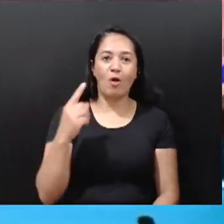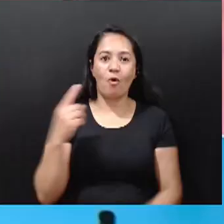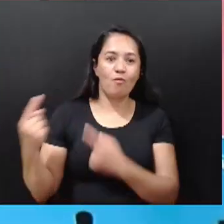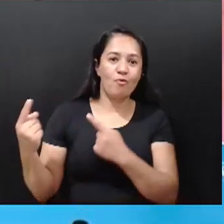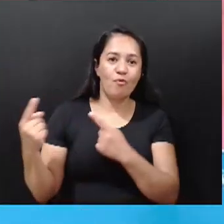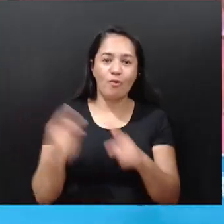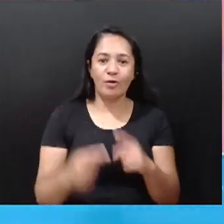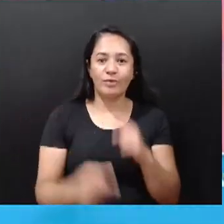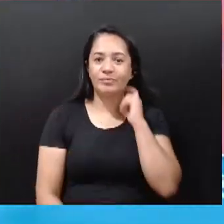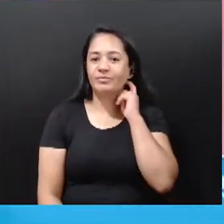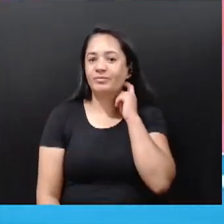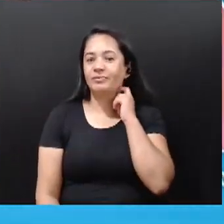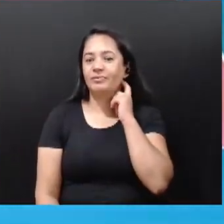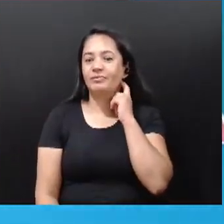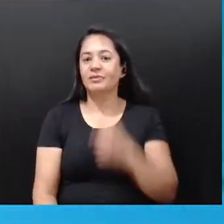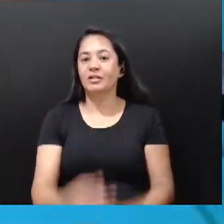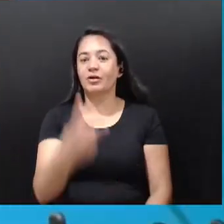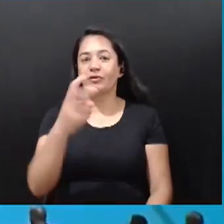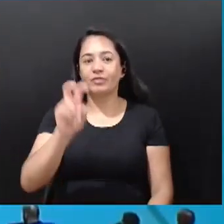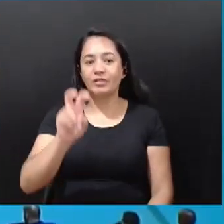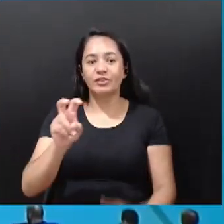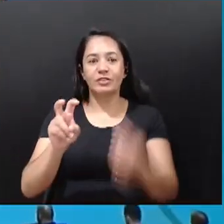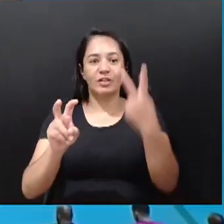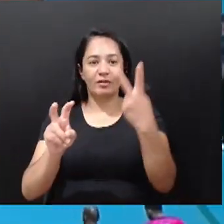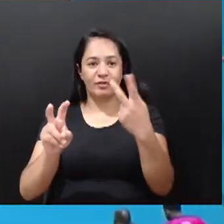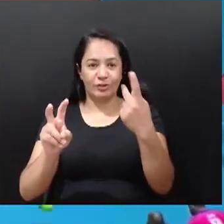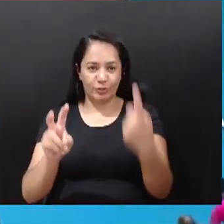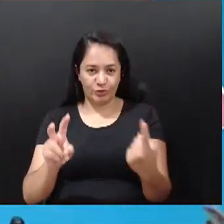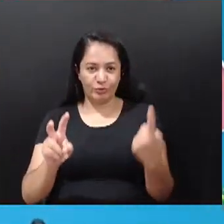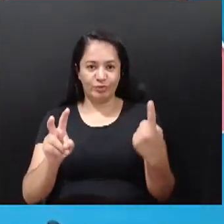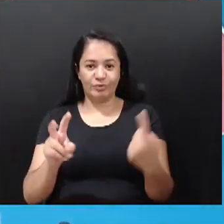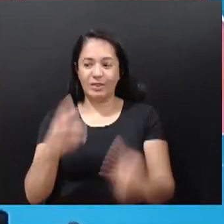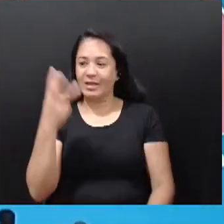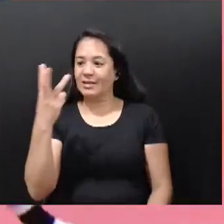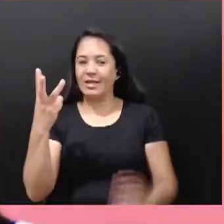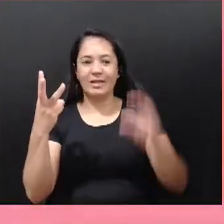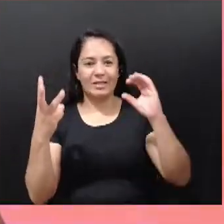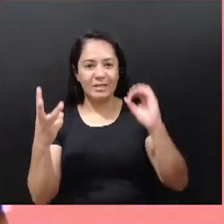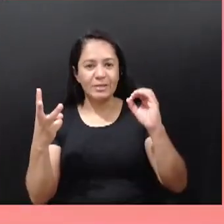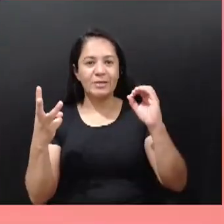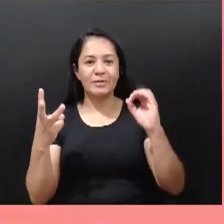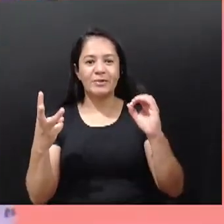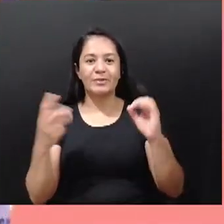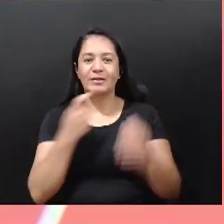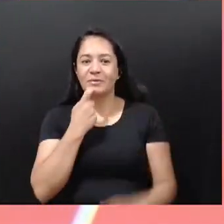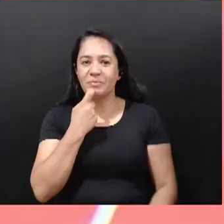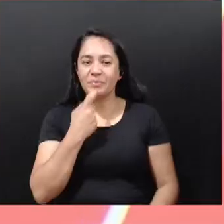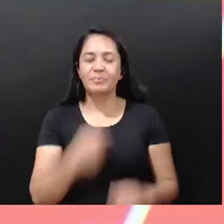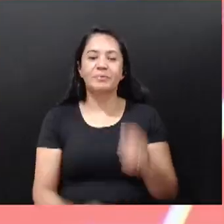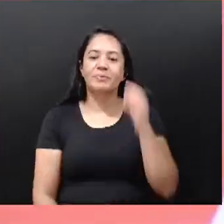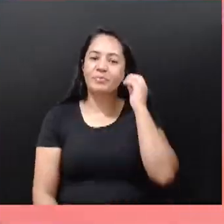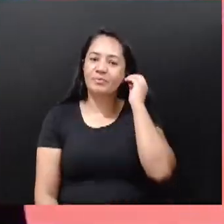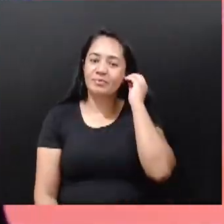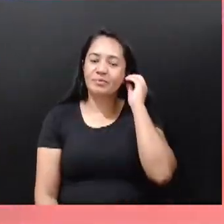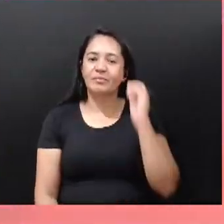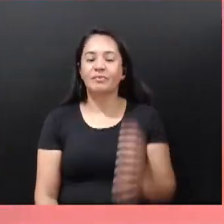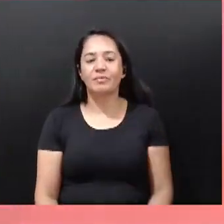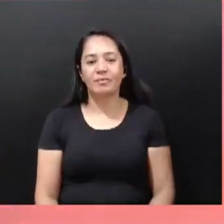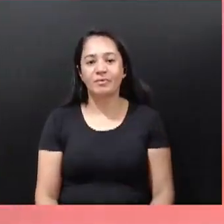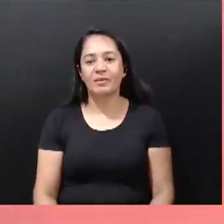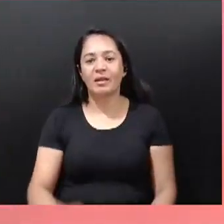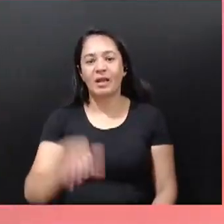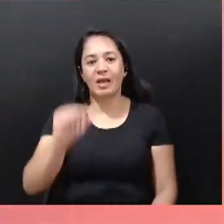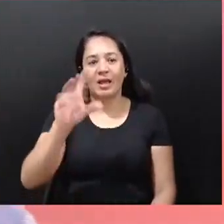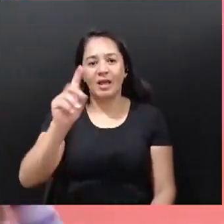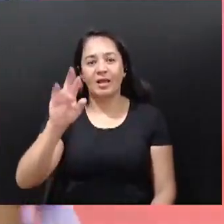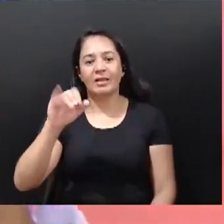25-21 e 3-0 Campinas. Adriano e Bruno Lima foram os